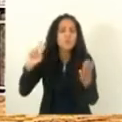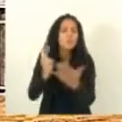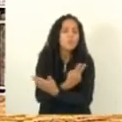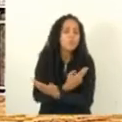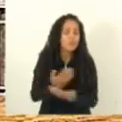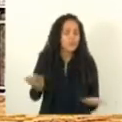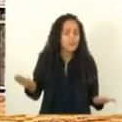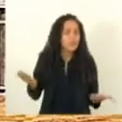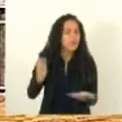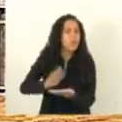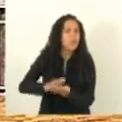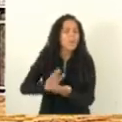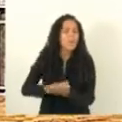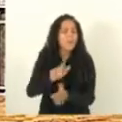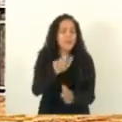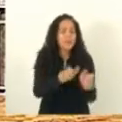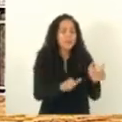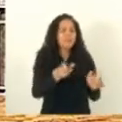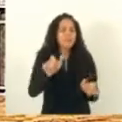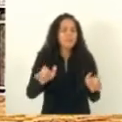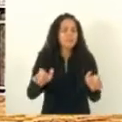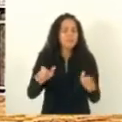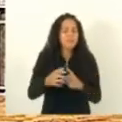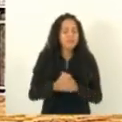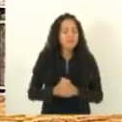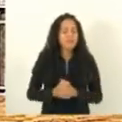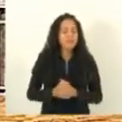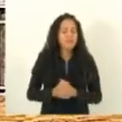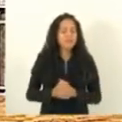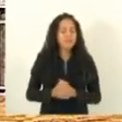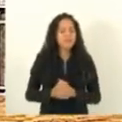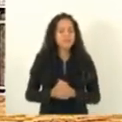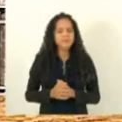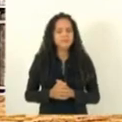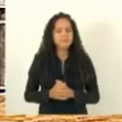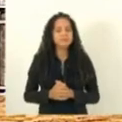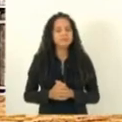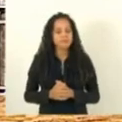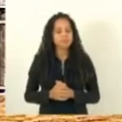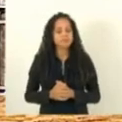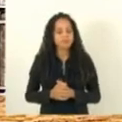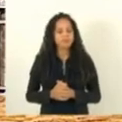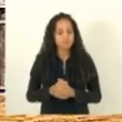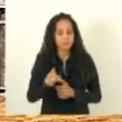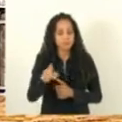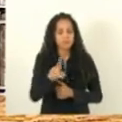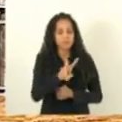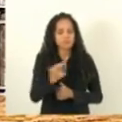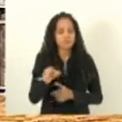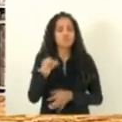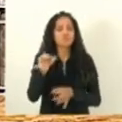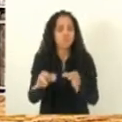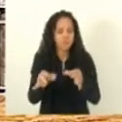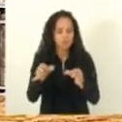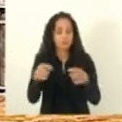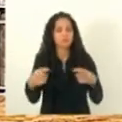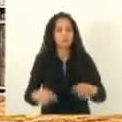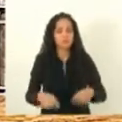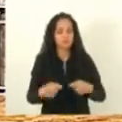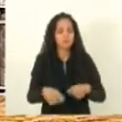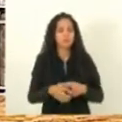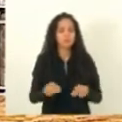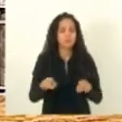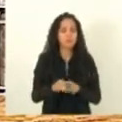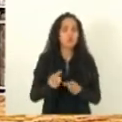cobrar das pessoas que forem assim julgadas. E também os